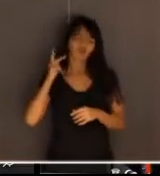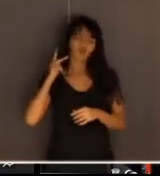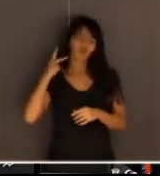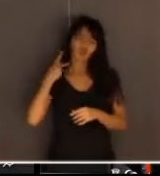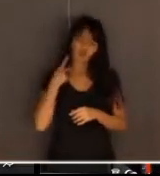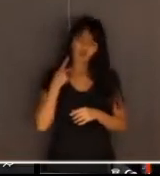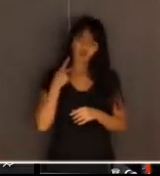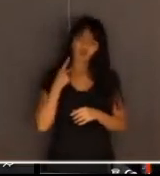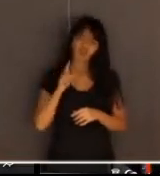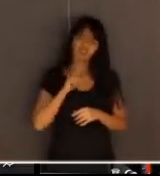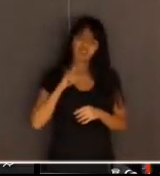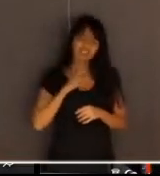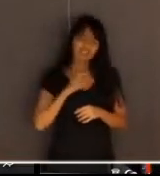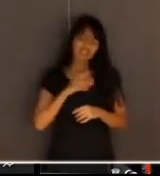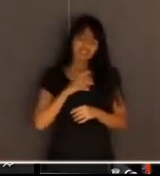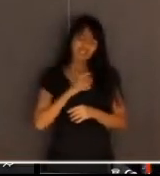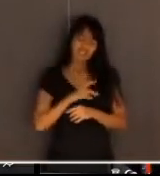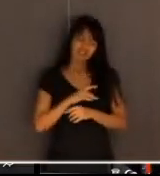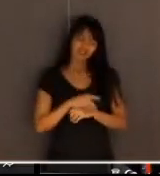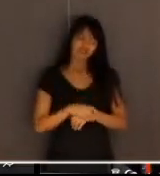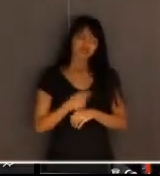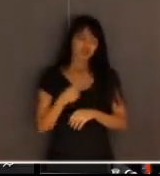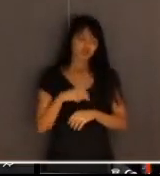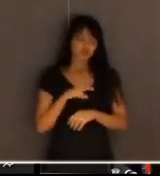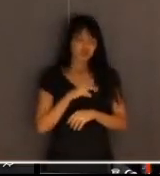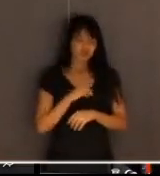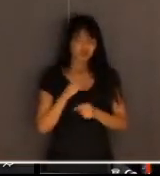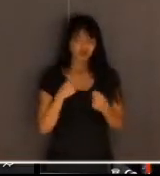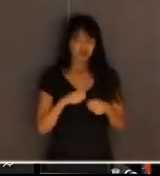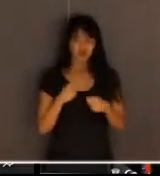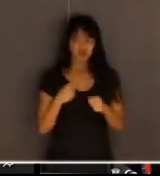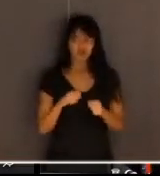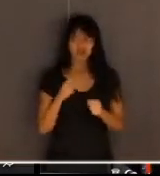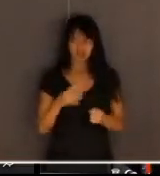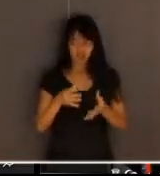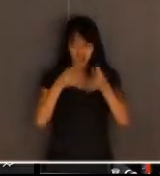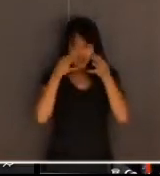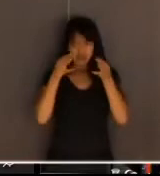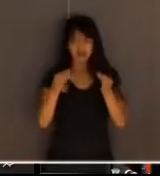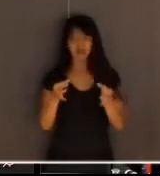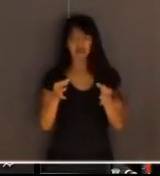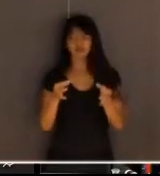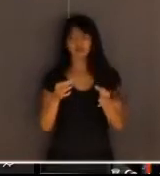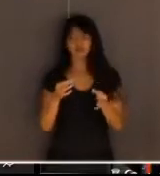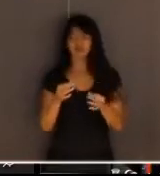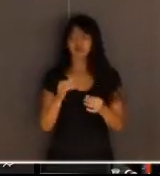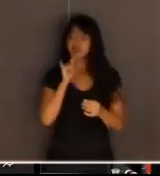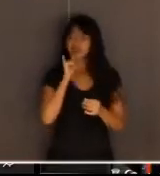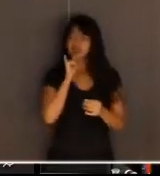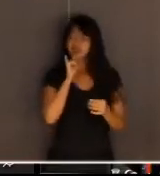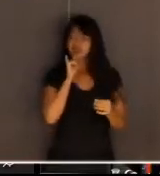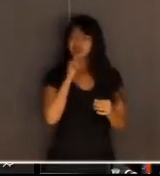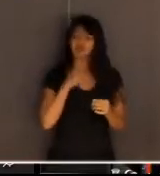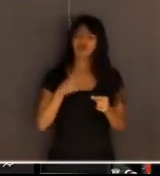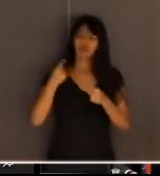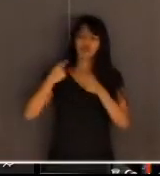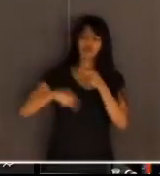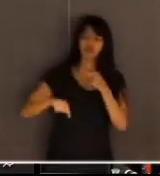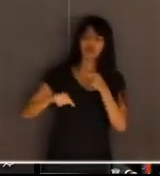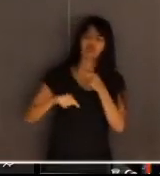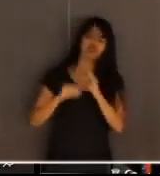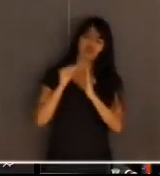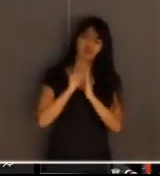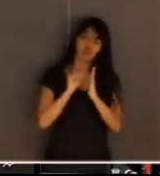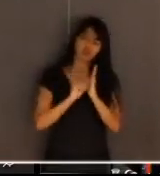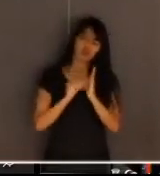do veredito dos jurados. Nós temos de prestar muita atenção quando nós somos contrários à incorporação por